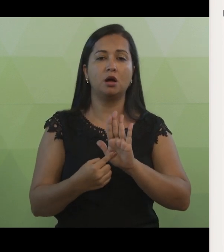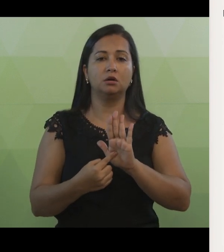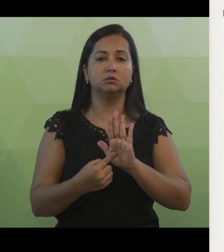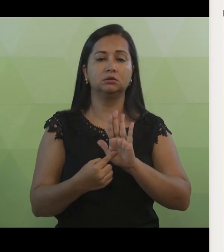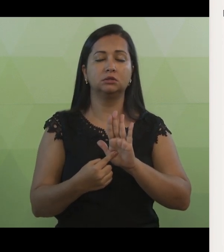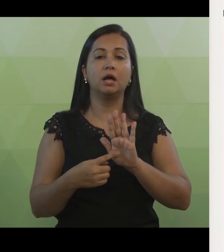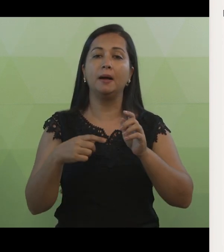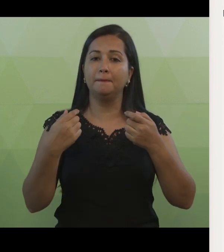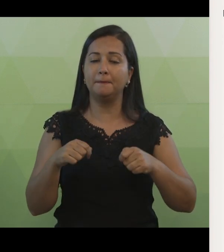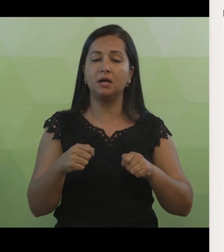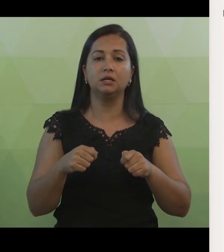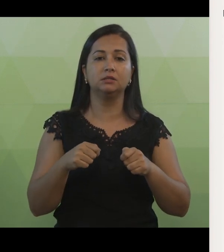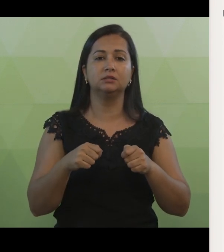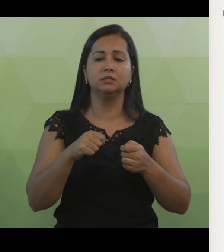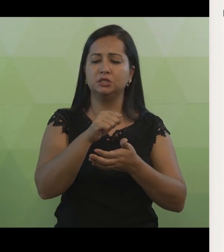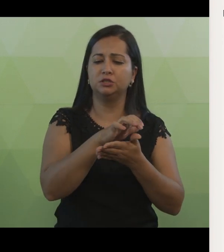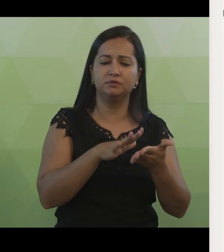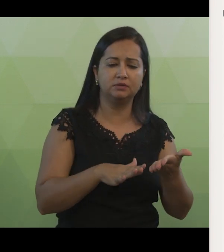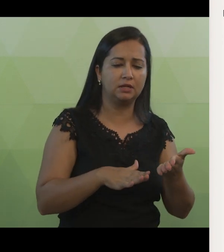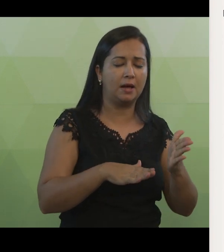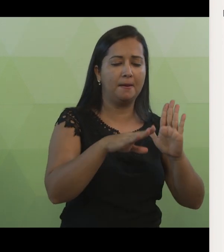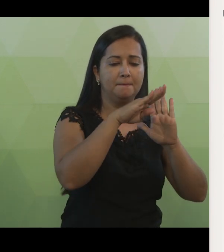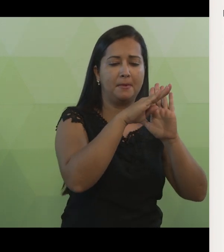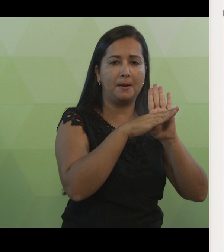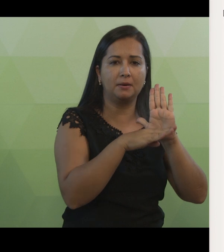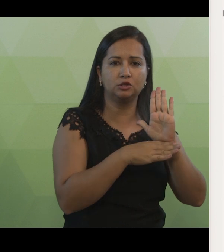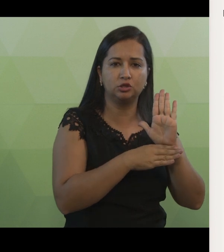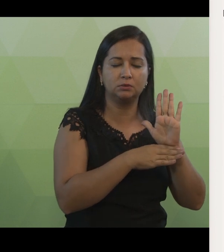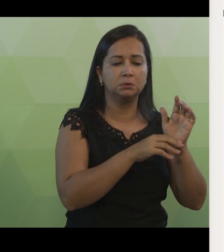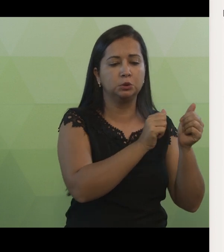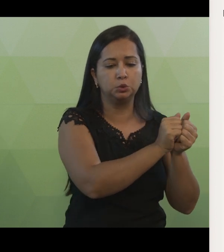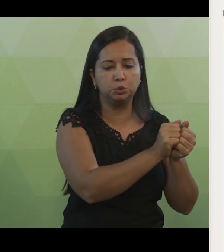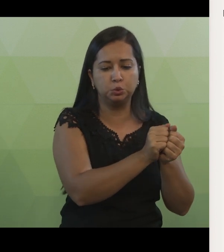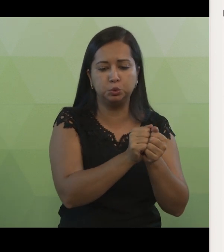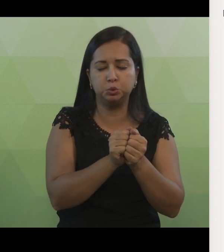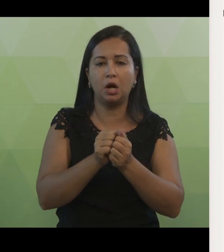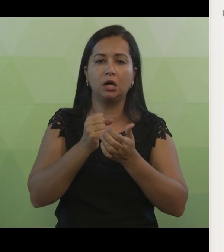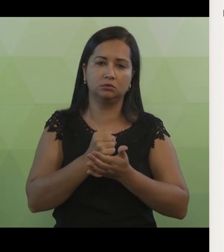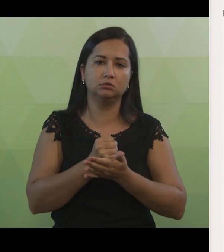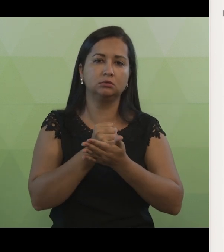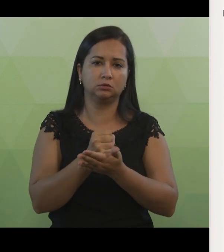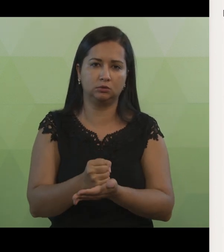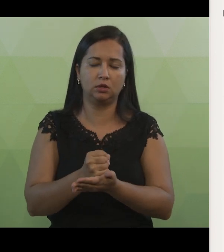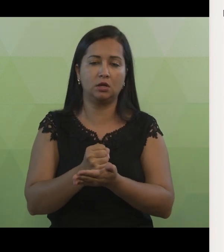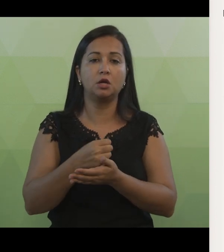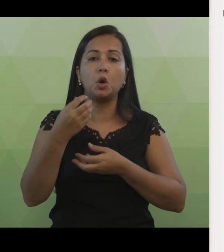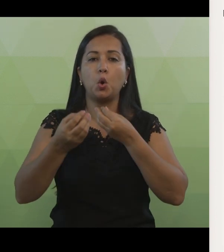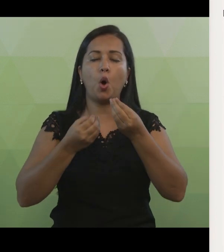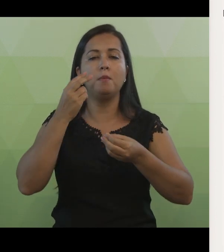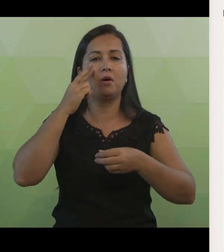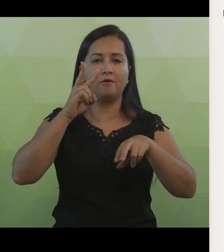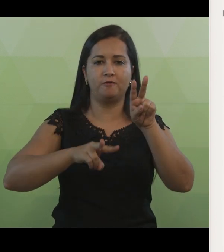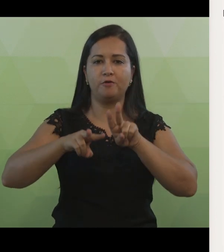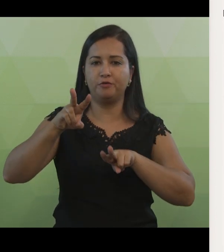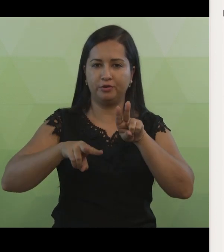que contemple no mínimo as atividades de planejamento, acompanhamento e definição dos testes de